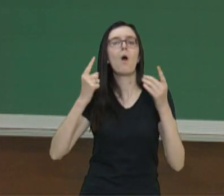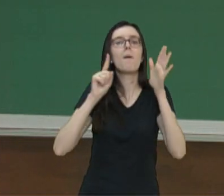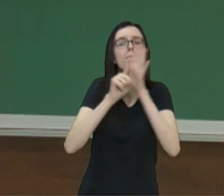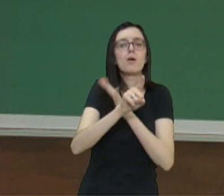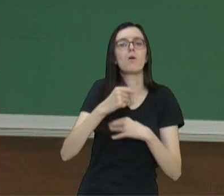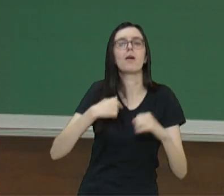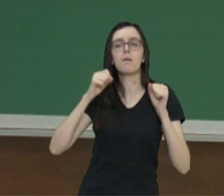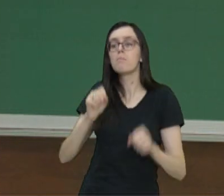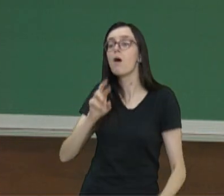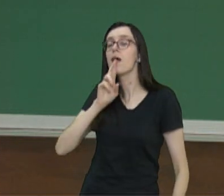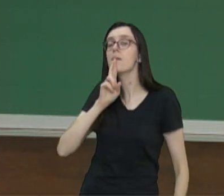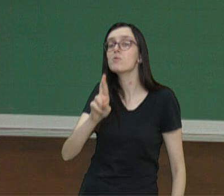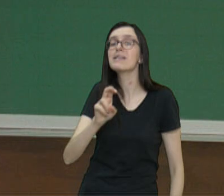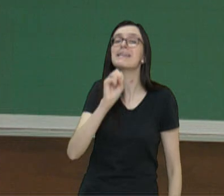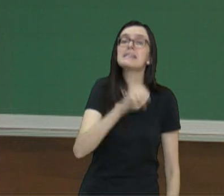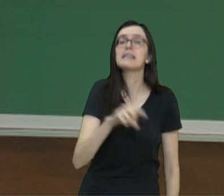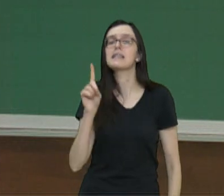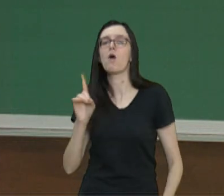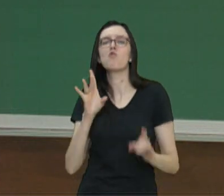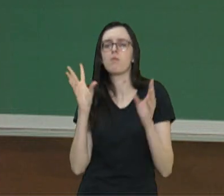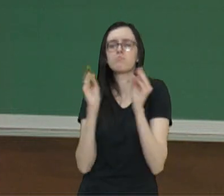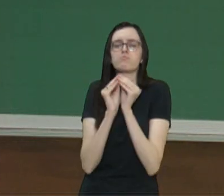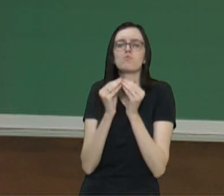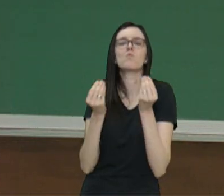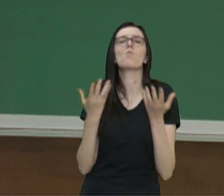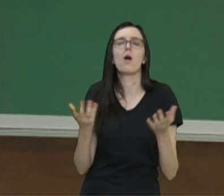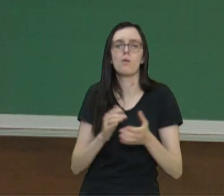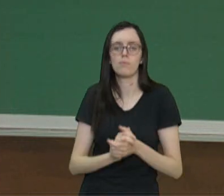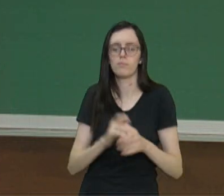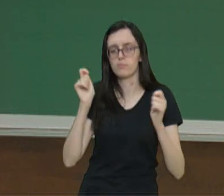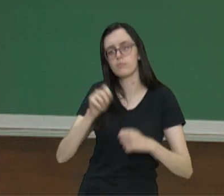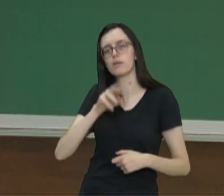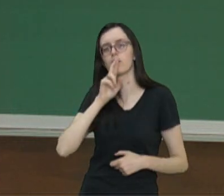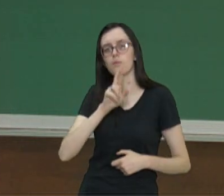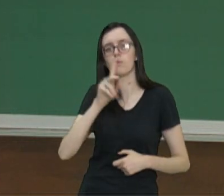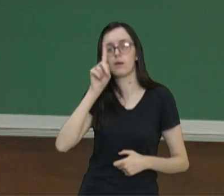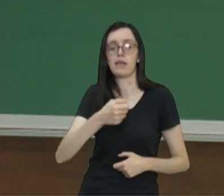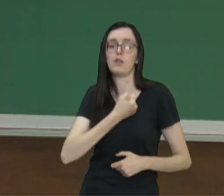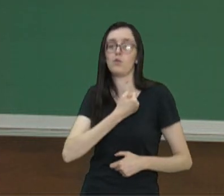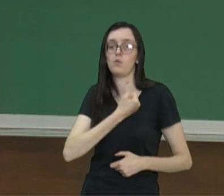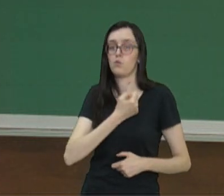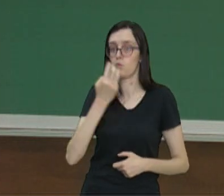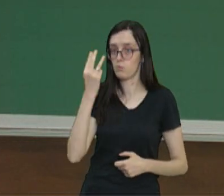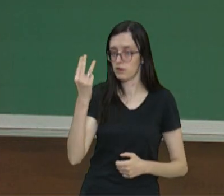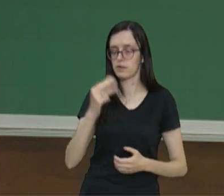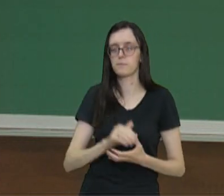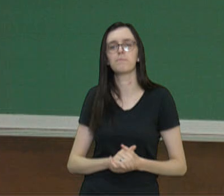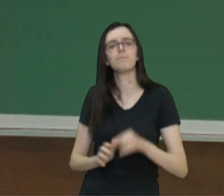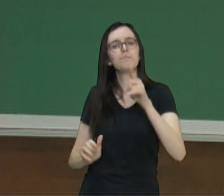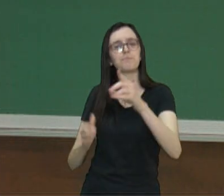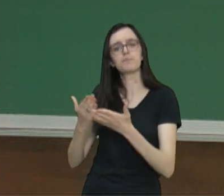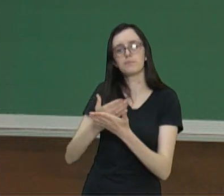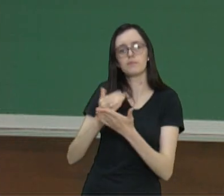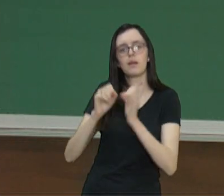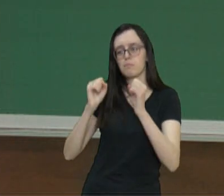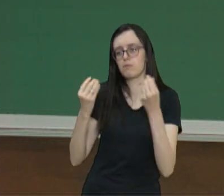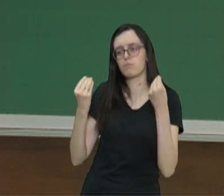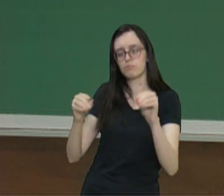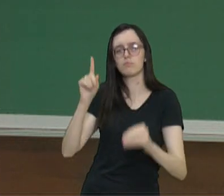consigo responder com yes ou no? Então, eu posso responder a número 3. No teu caderno, você pode colocar